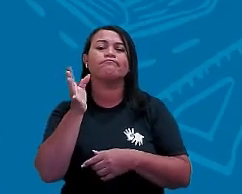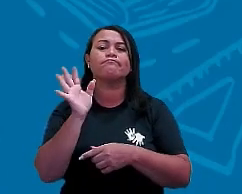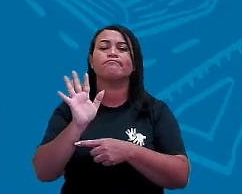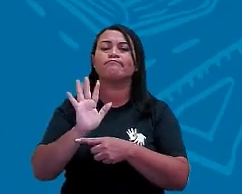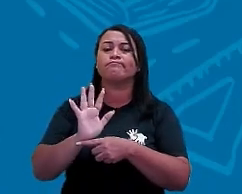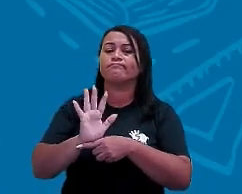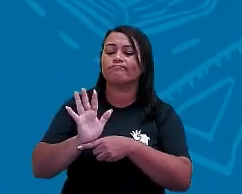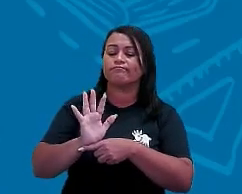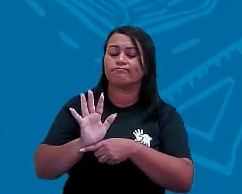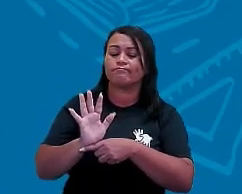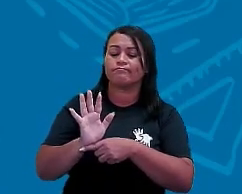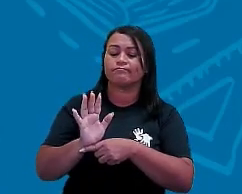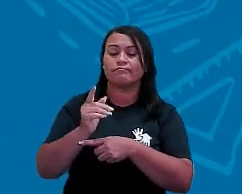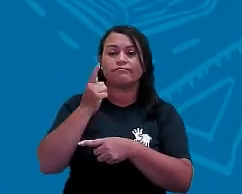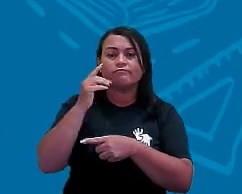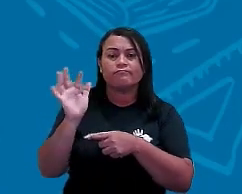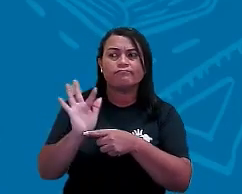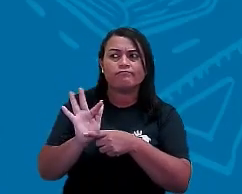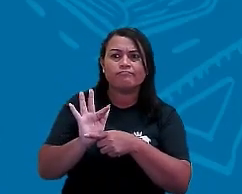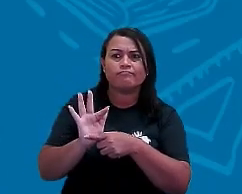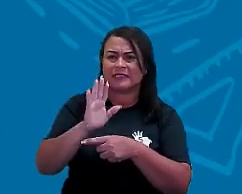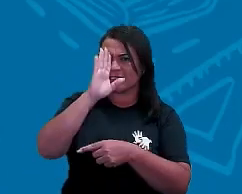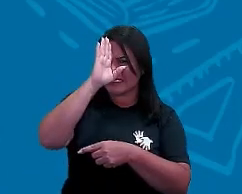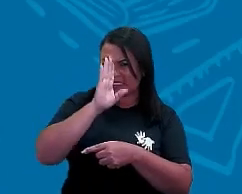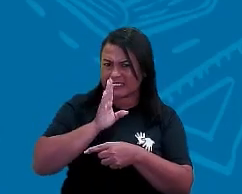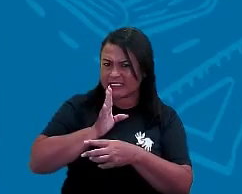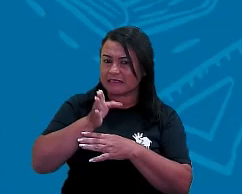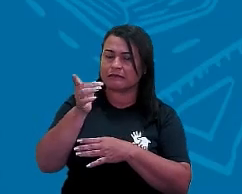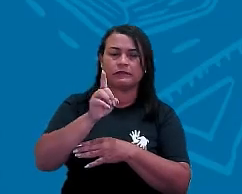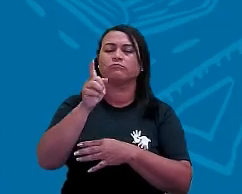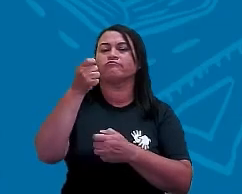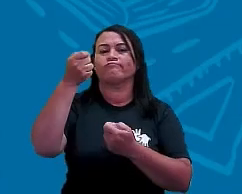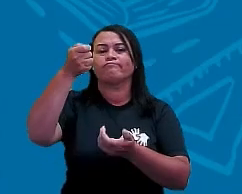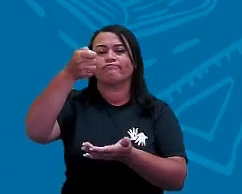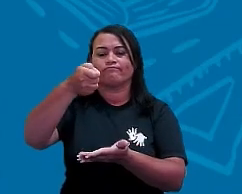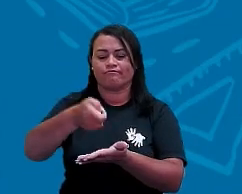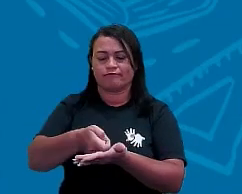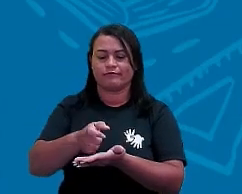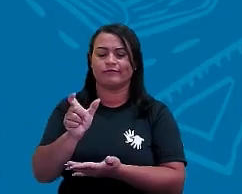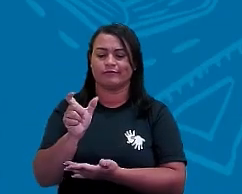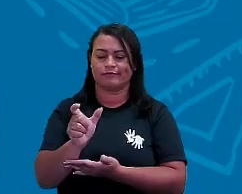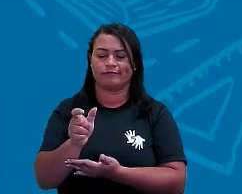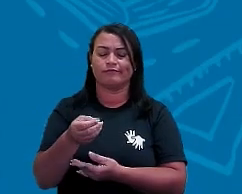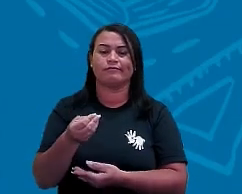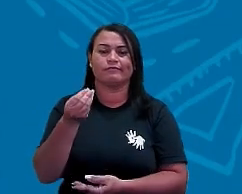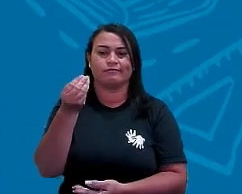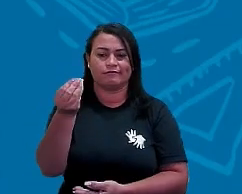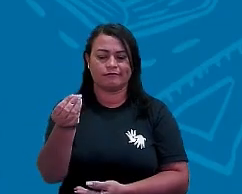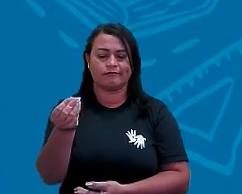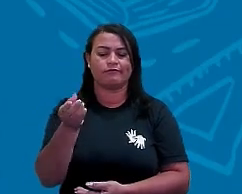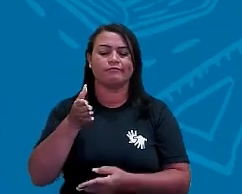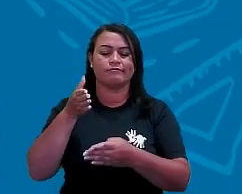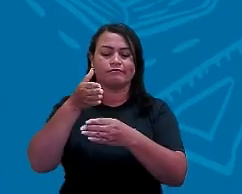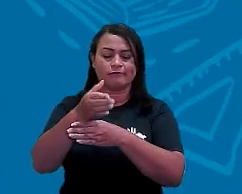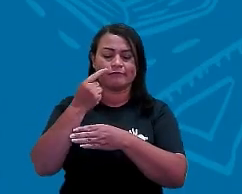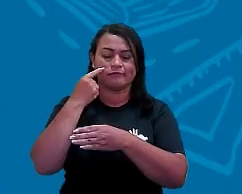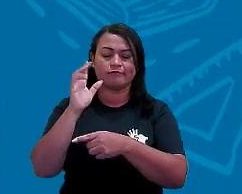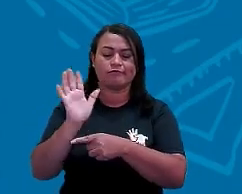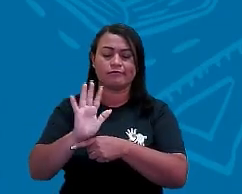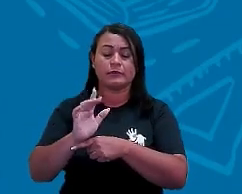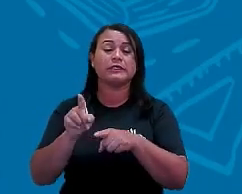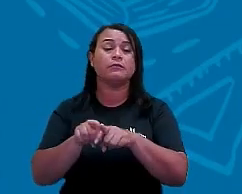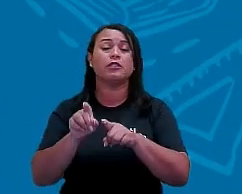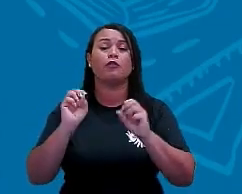filme. Não é de graça, então eu preciso pagar o ingresso para assistir esse filme. Se for um